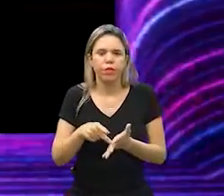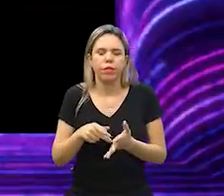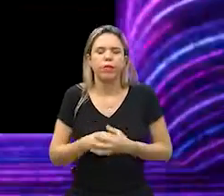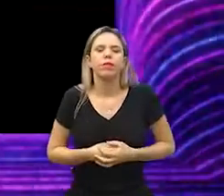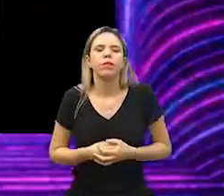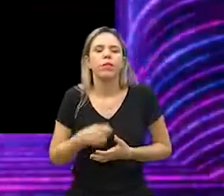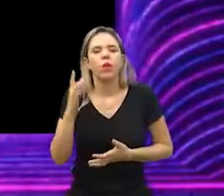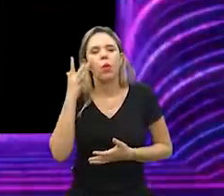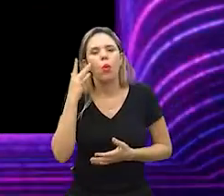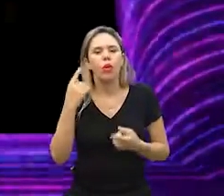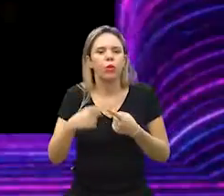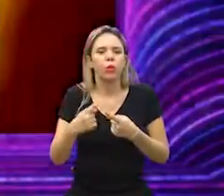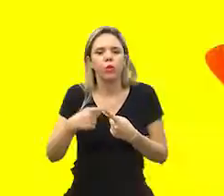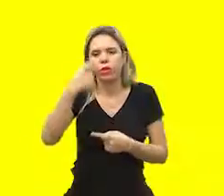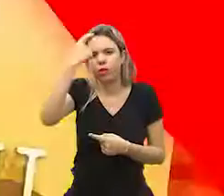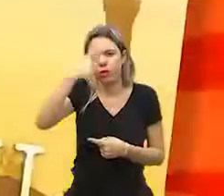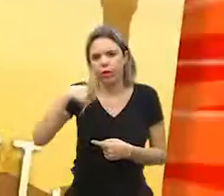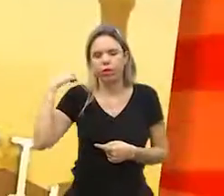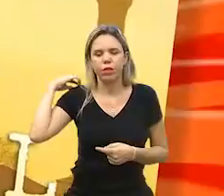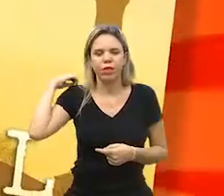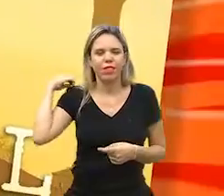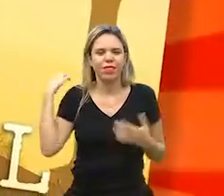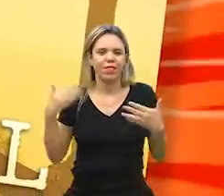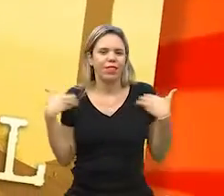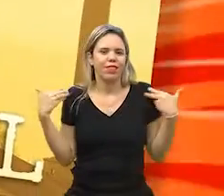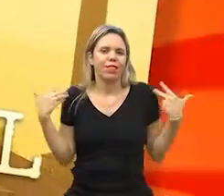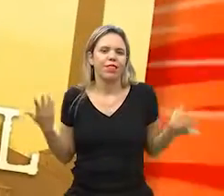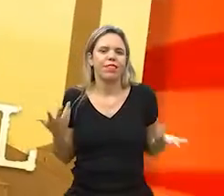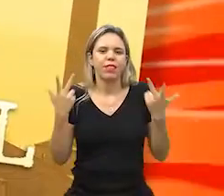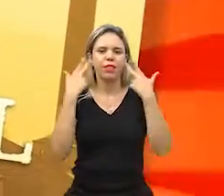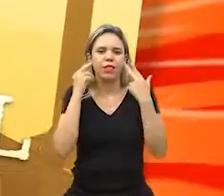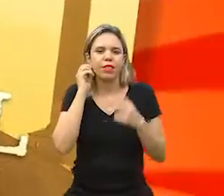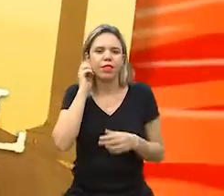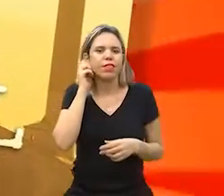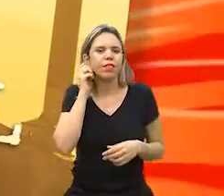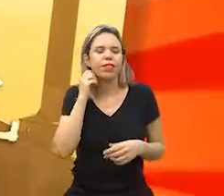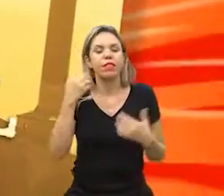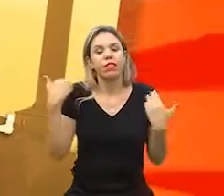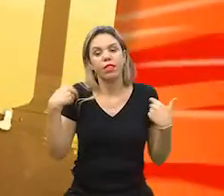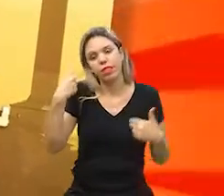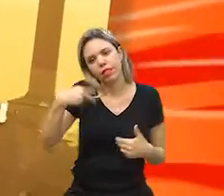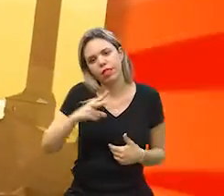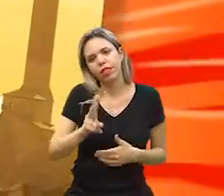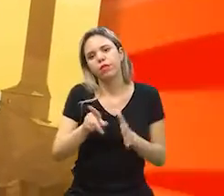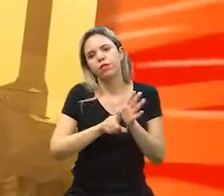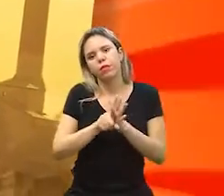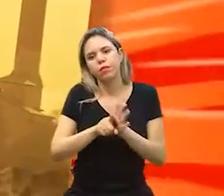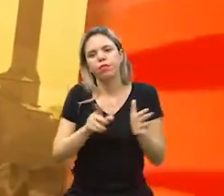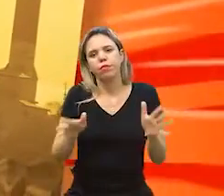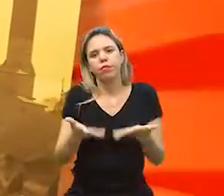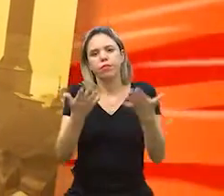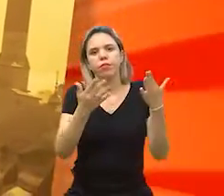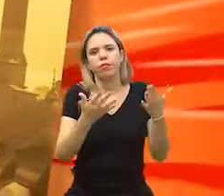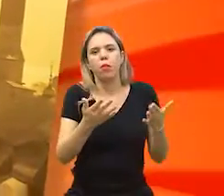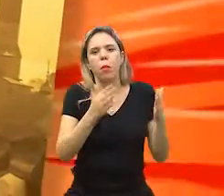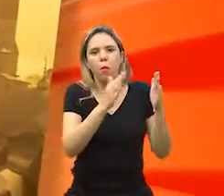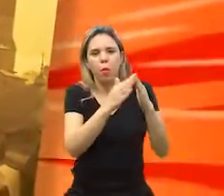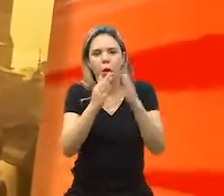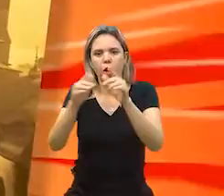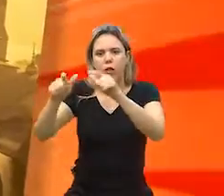Exatamente. Eu acho que é porque eu sou uma aventureira, assim, por natureza, sabe? Eu sempre estou buscando morar em